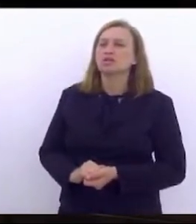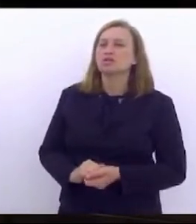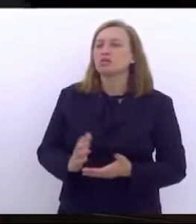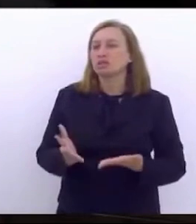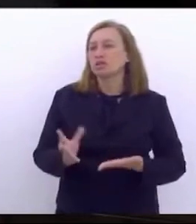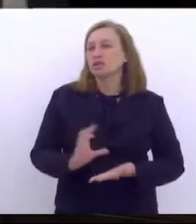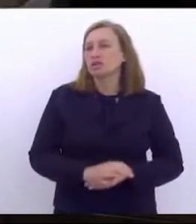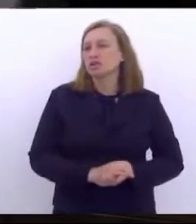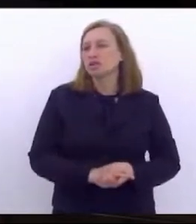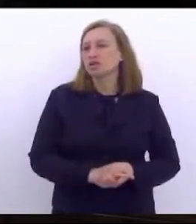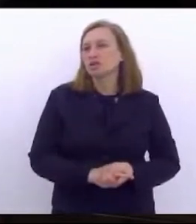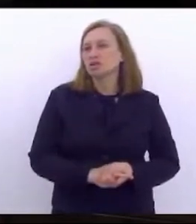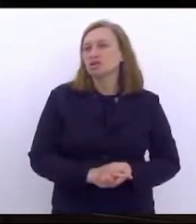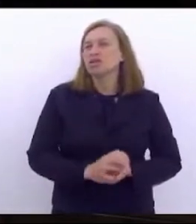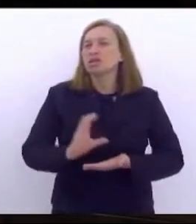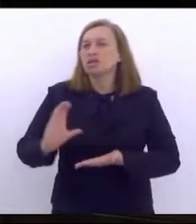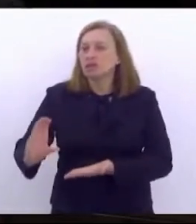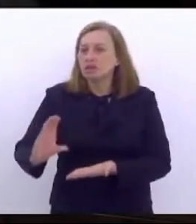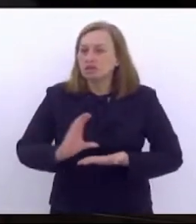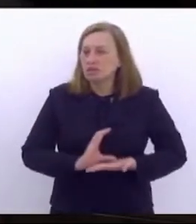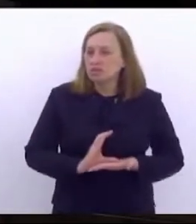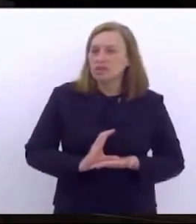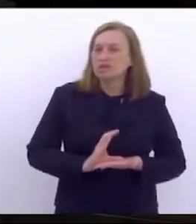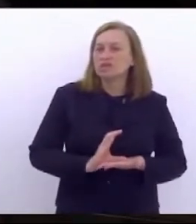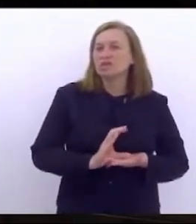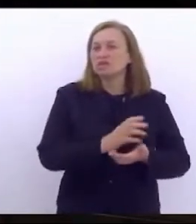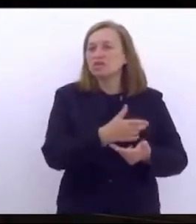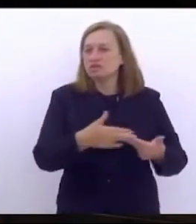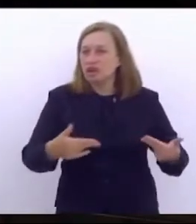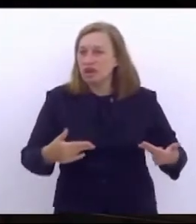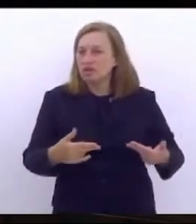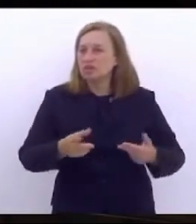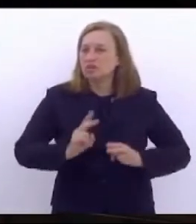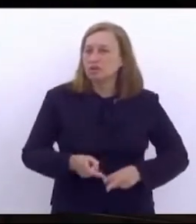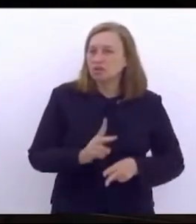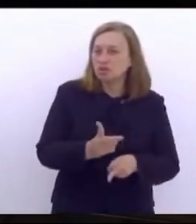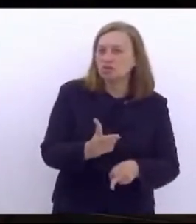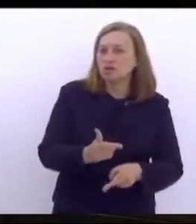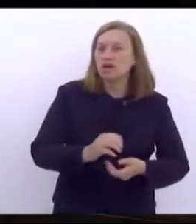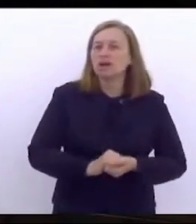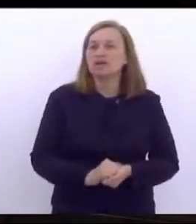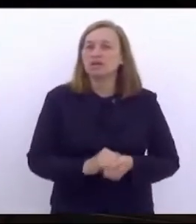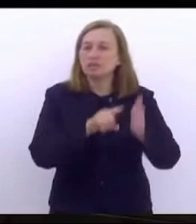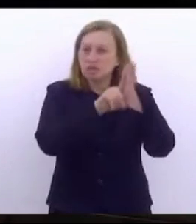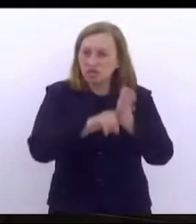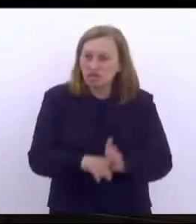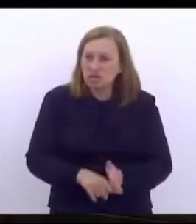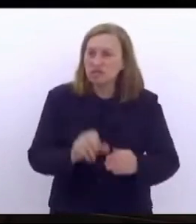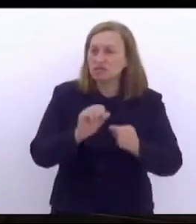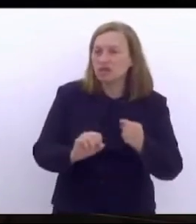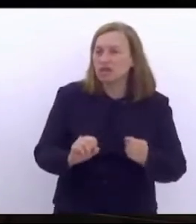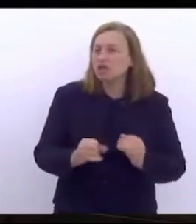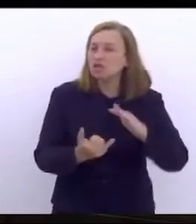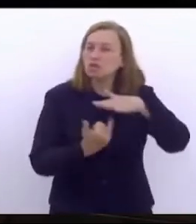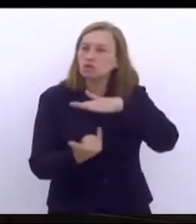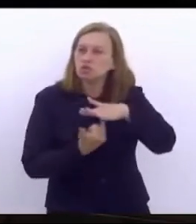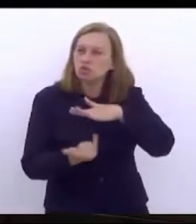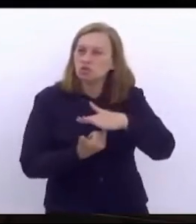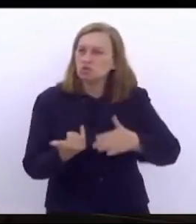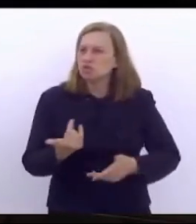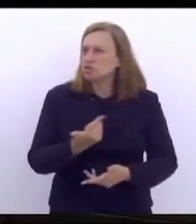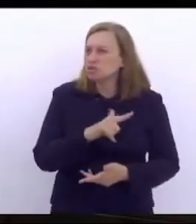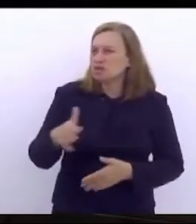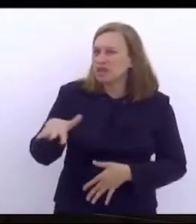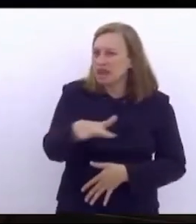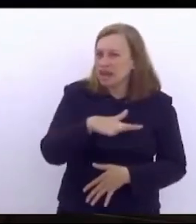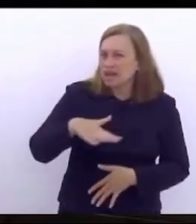Recebe aí financiamento de fundações internacionais para se manter e tudo mais, e faz pesquisas. O Instituto não tem